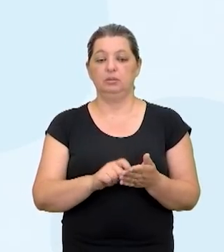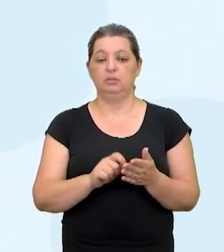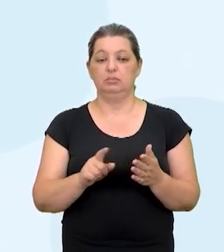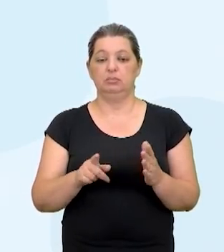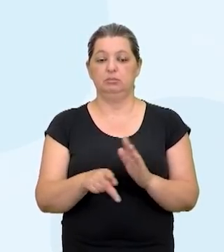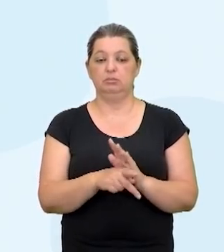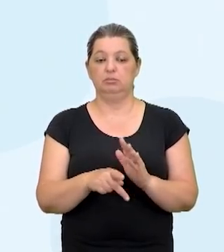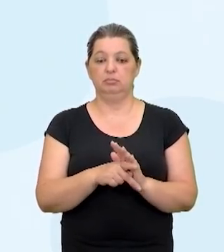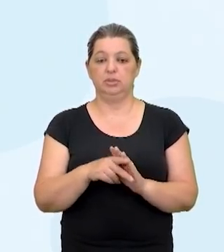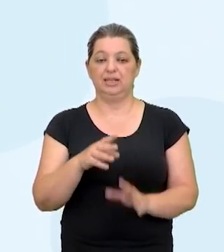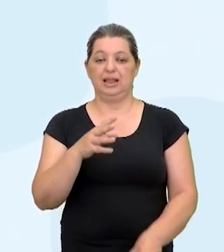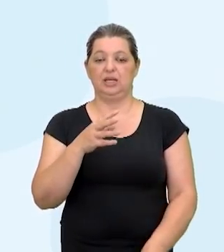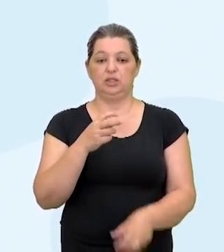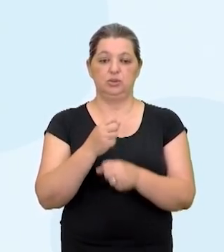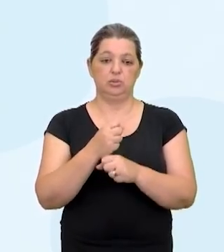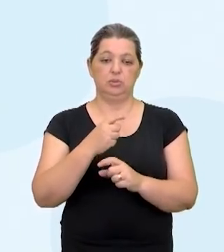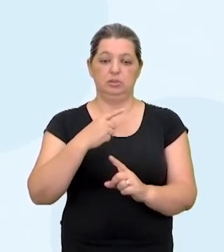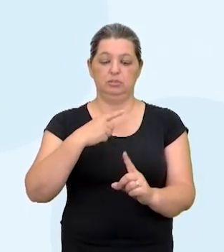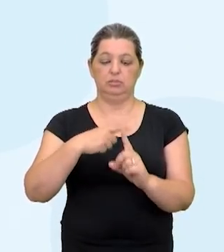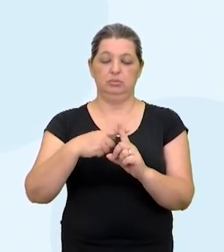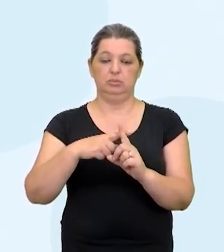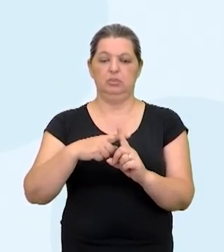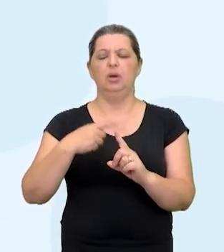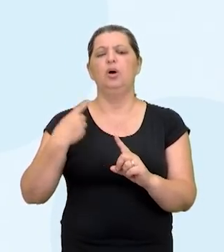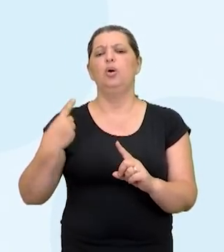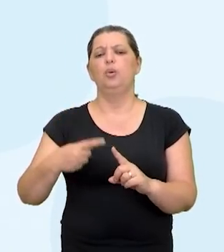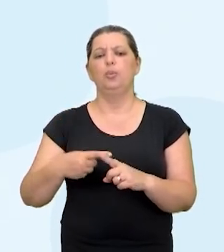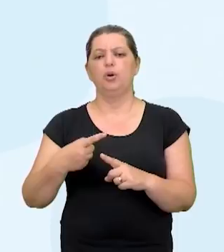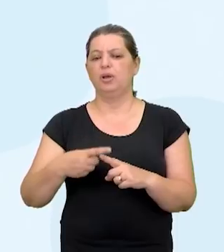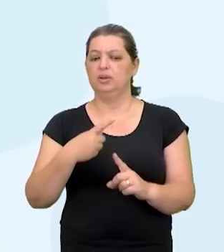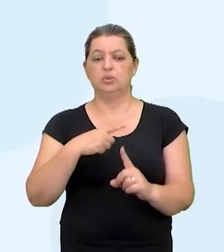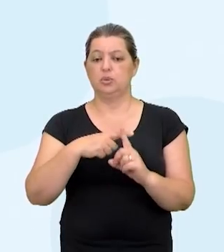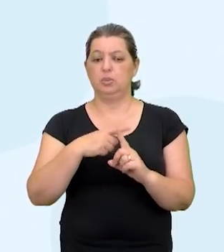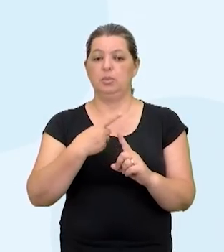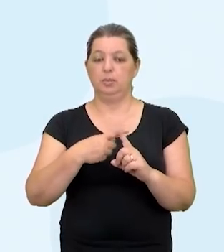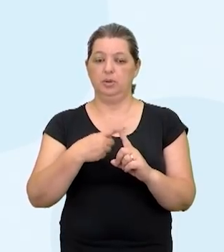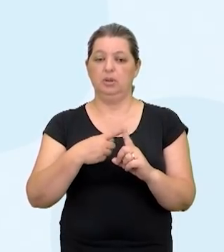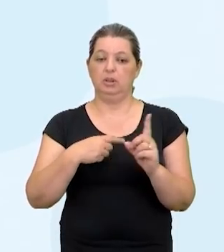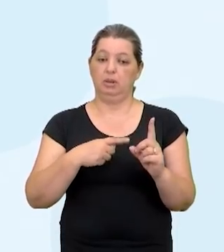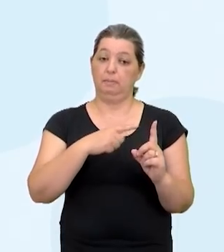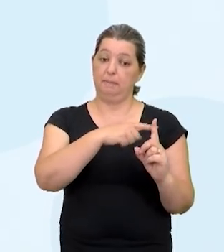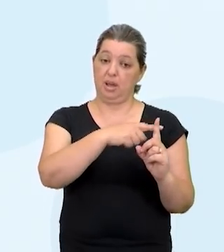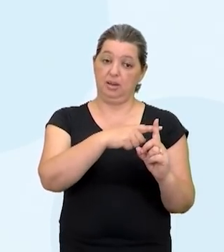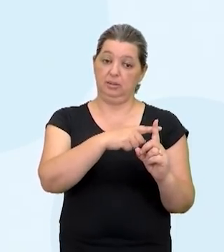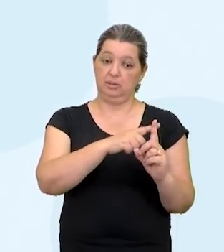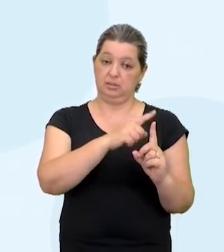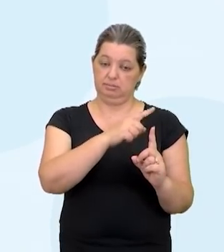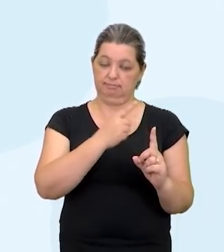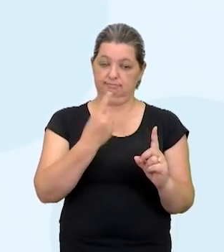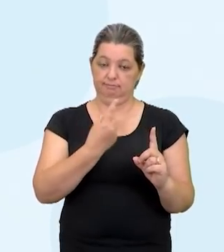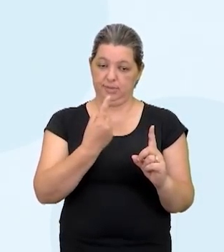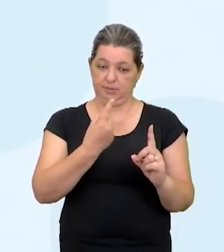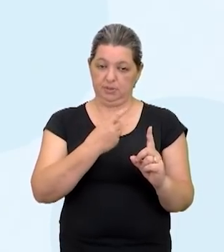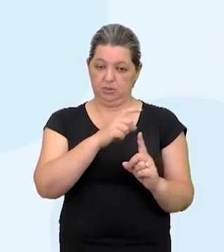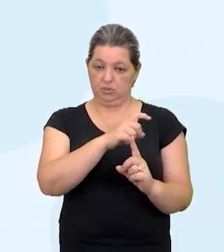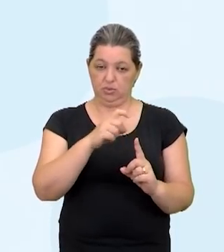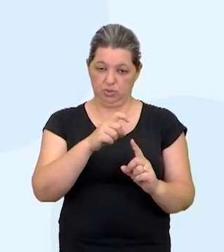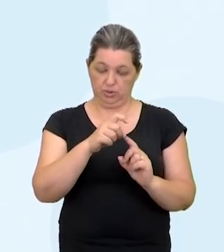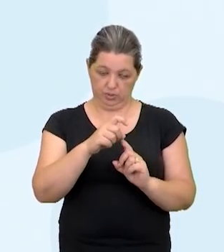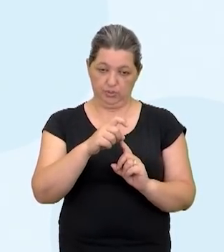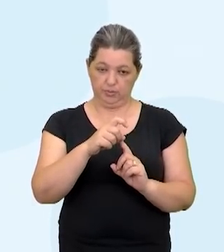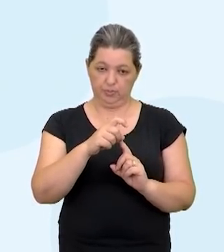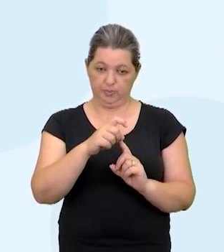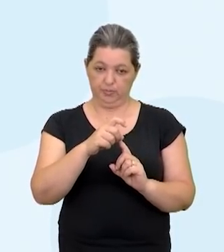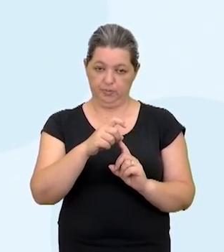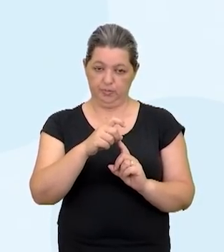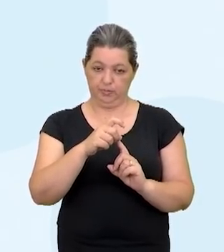um quadrado da soma de dois termos. Por que soma? Porque o termo do meio é mais, onde o primeiro termo foi o x, que foi